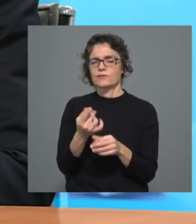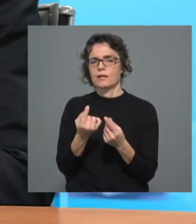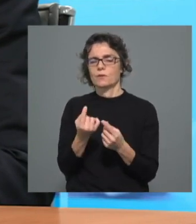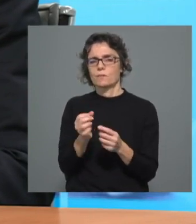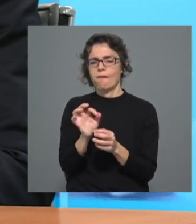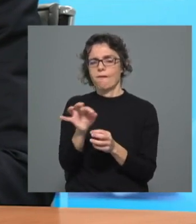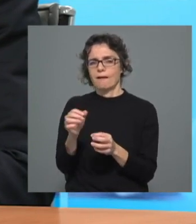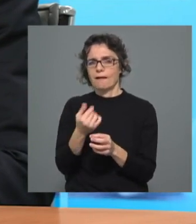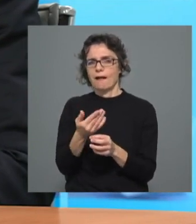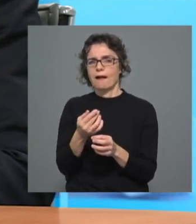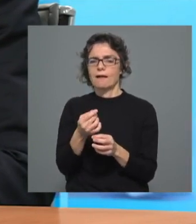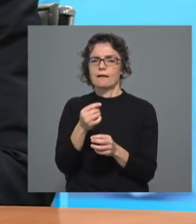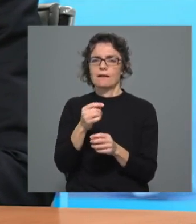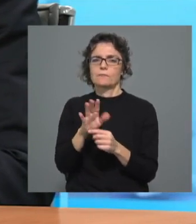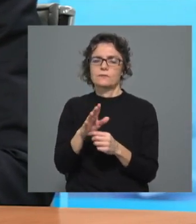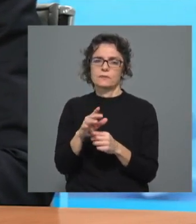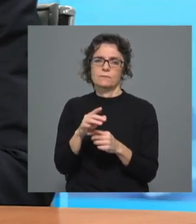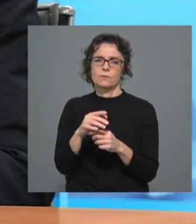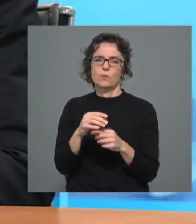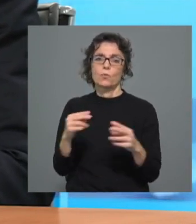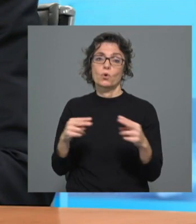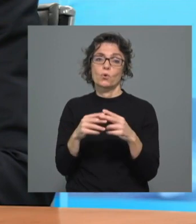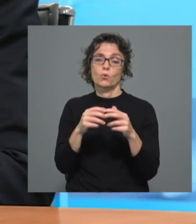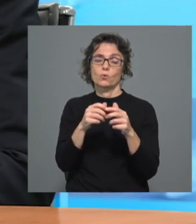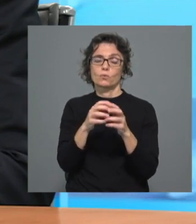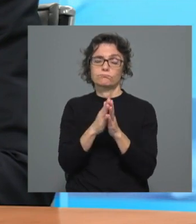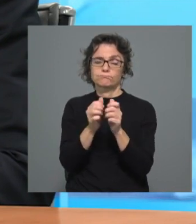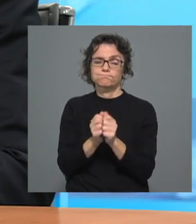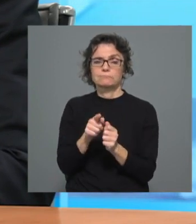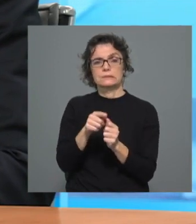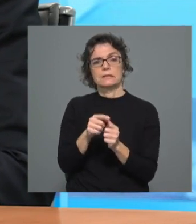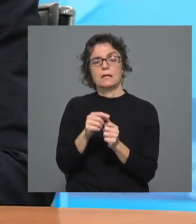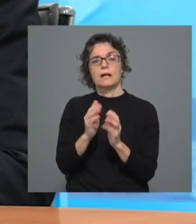a Vigília do Rato, portanto, que se comemorou agora aos 50 anos,